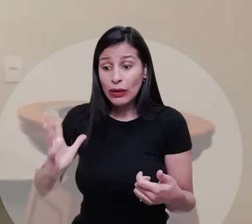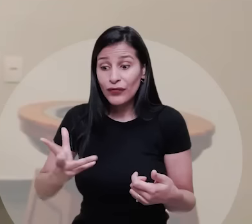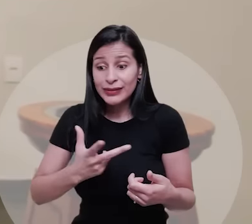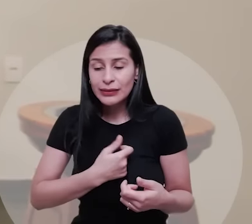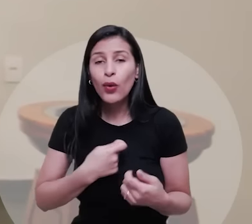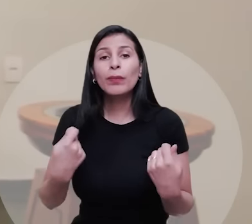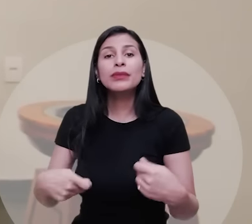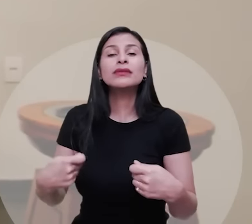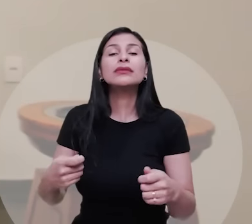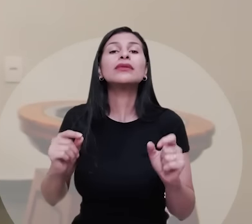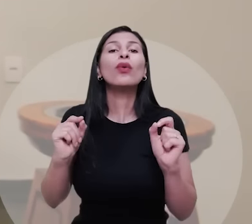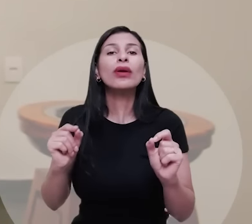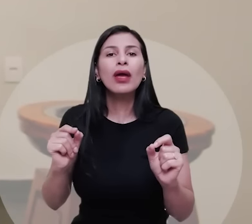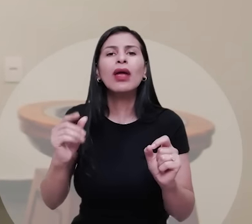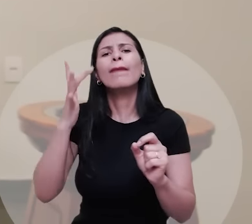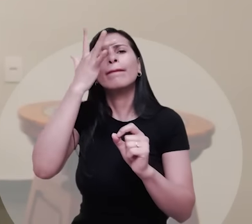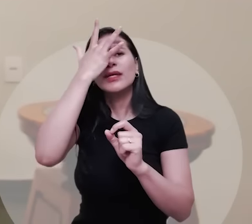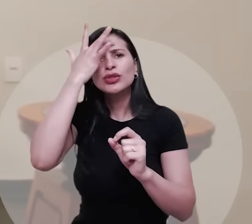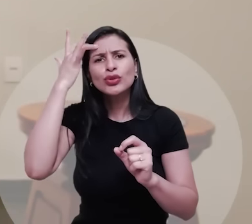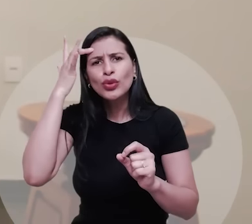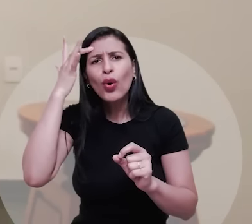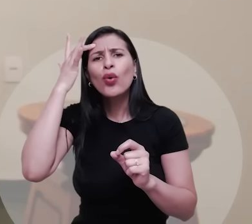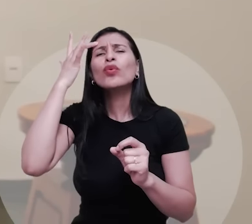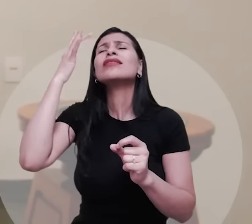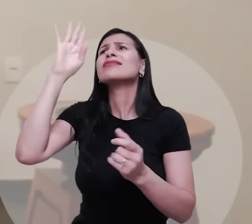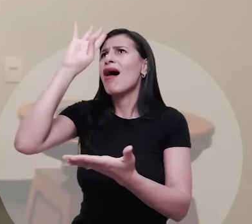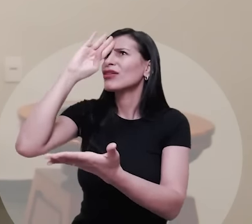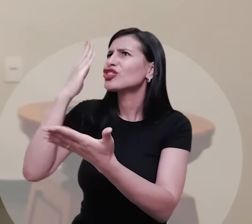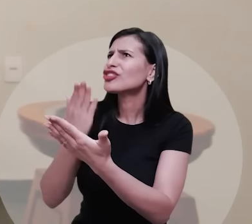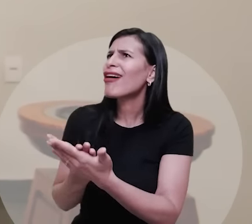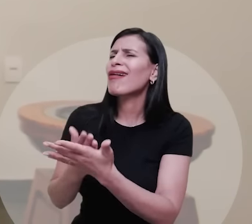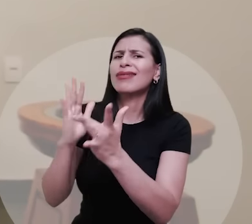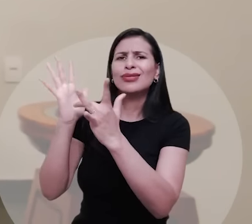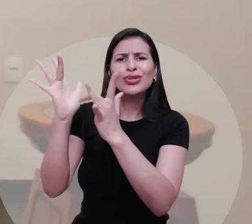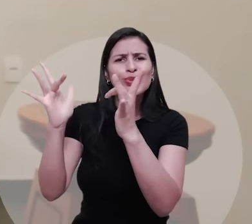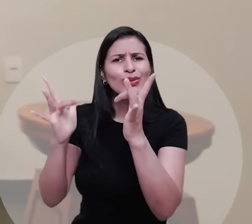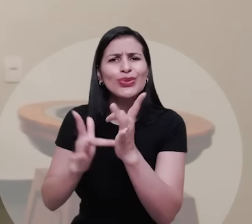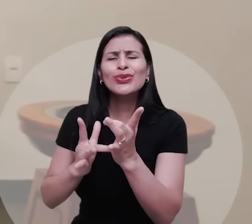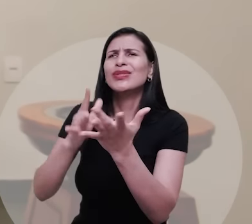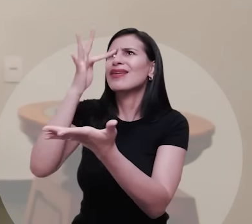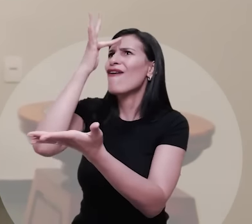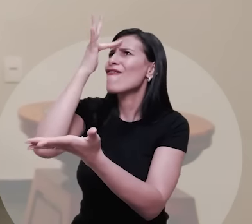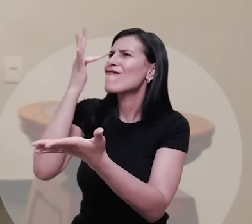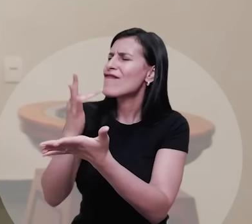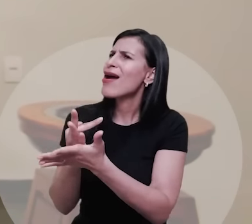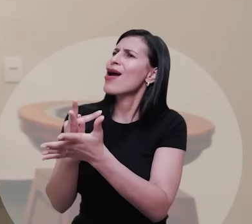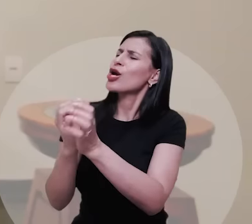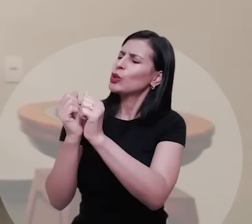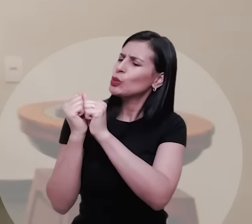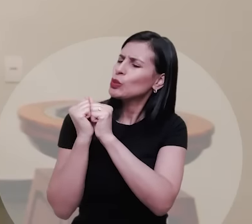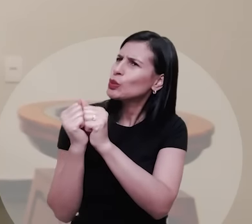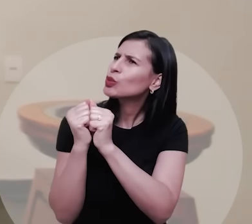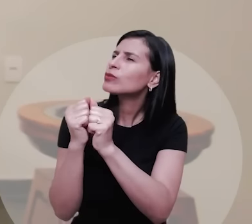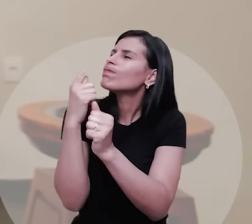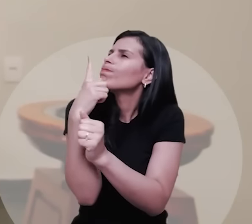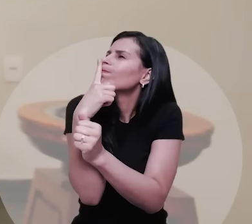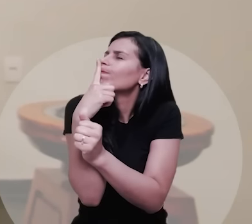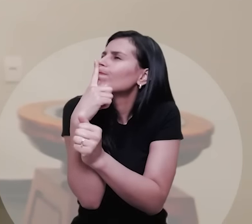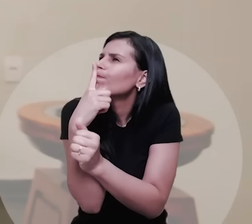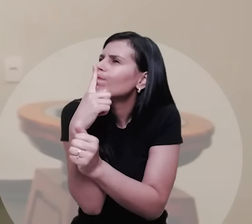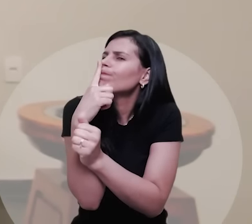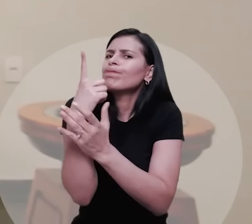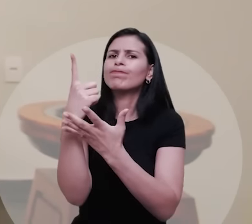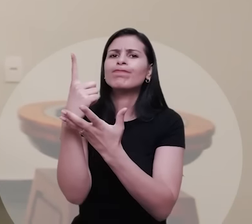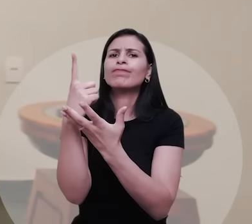Jesus como Senhor e Salvador, e deixar que Ele instrua e transforme a sua vida. Então, para nós encerrarmos a